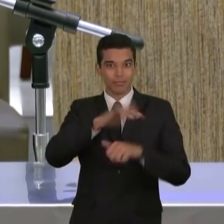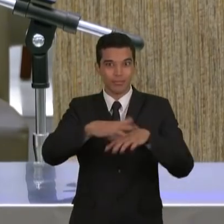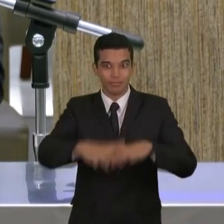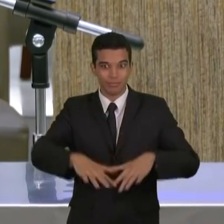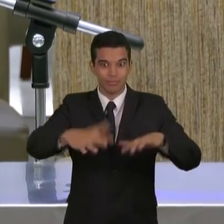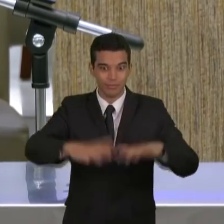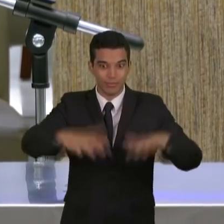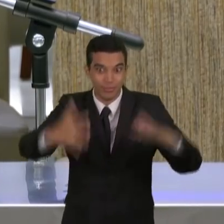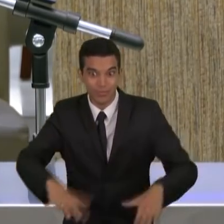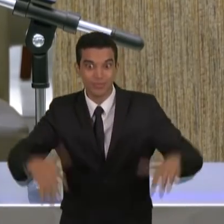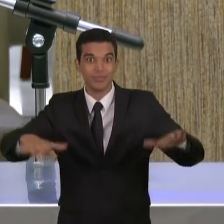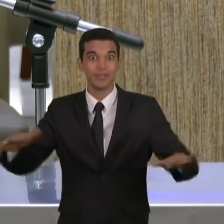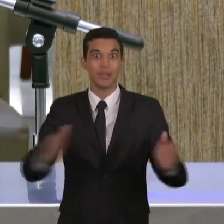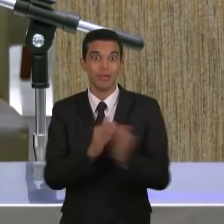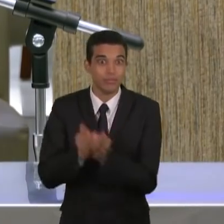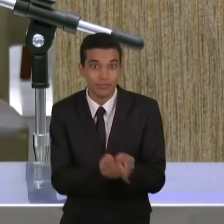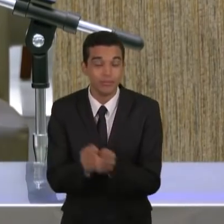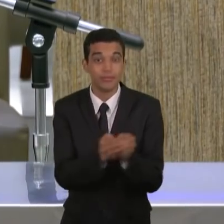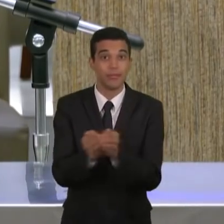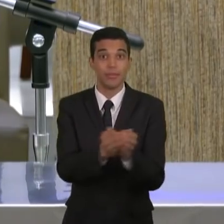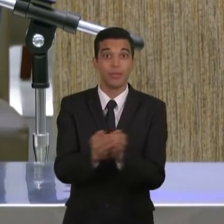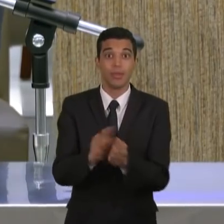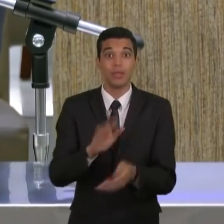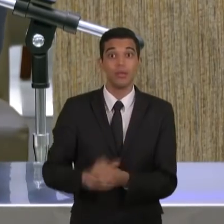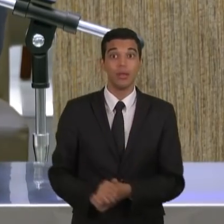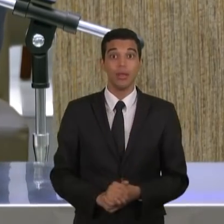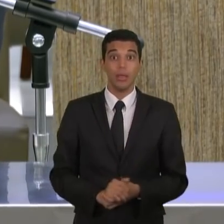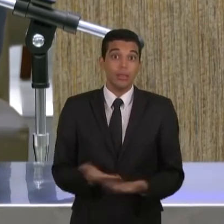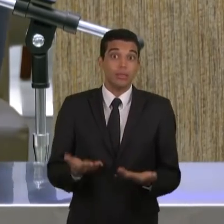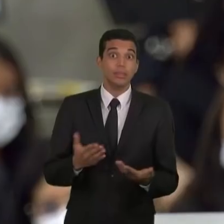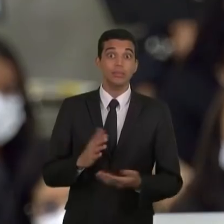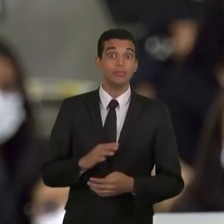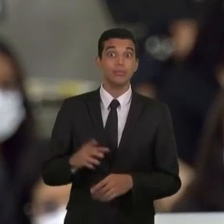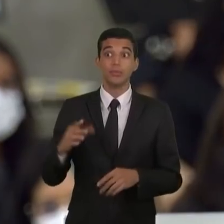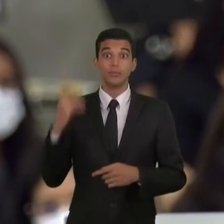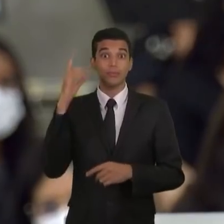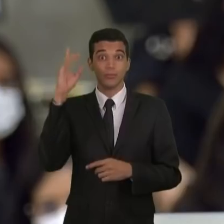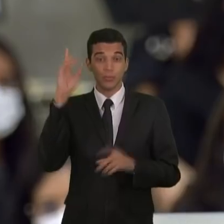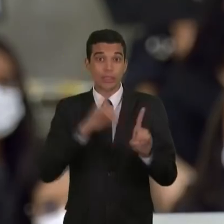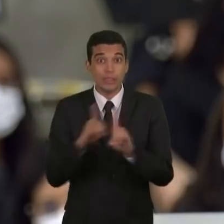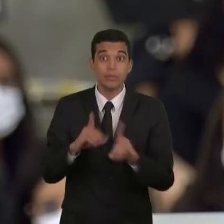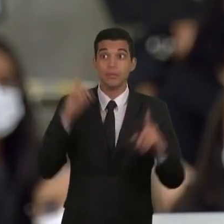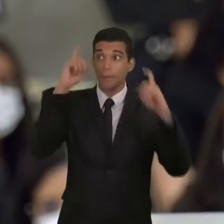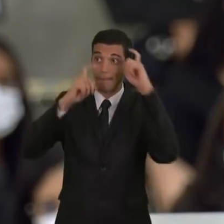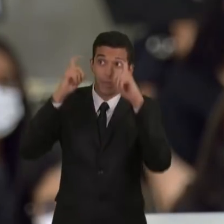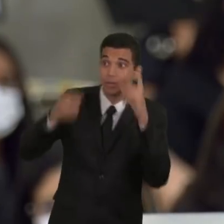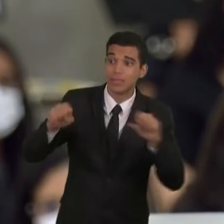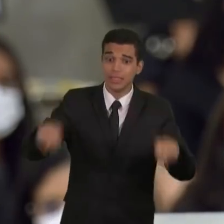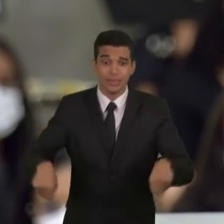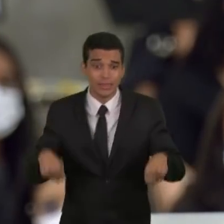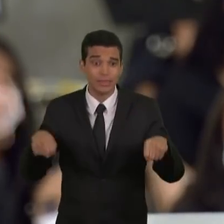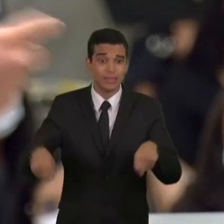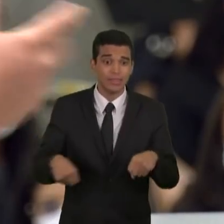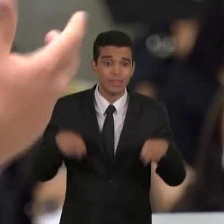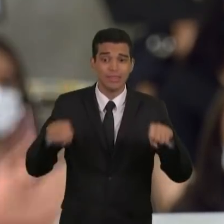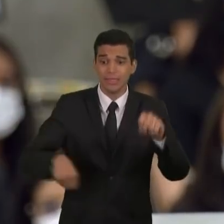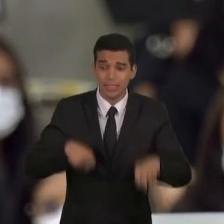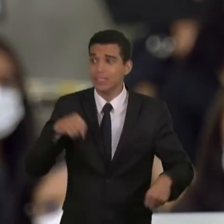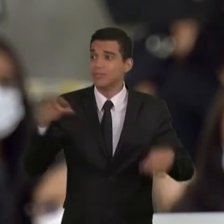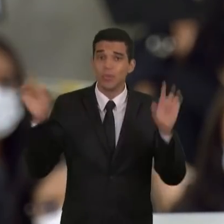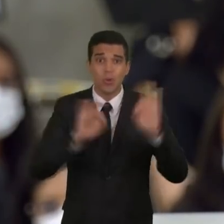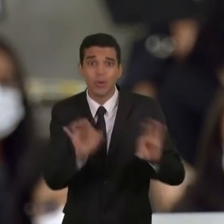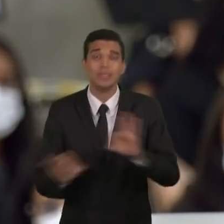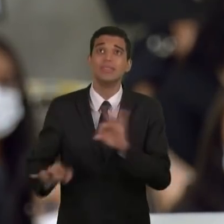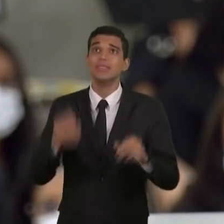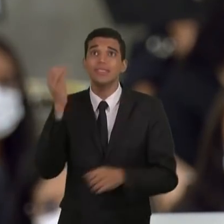desencomodo mexe toc os vídeos de Jesus só tem noção do que é que tá acontecendo outras palavras esse só tem